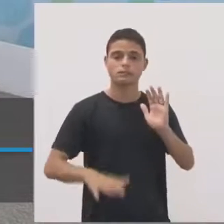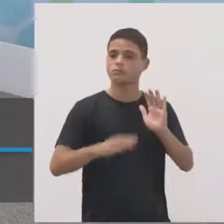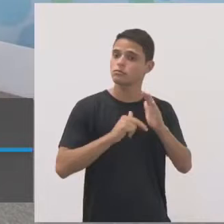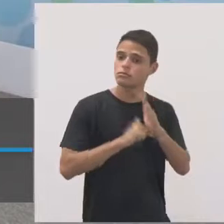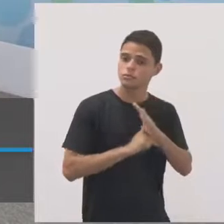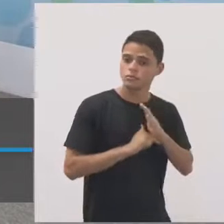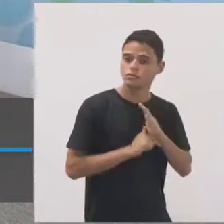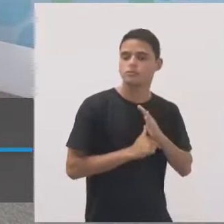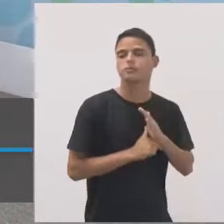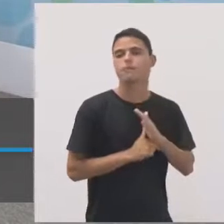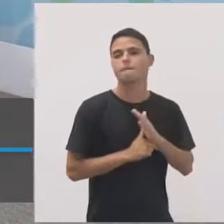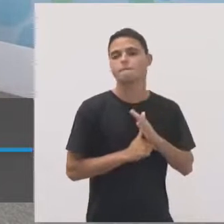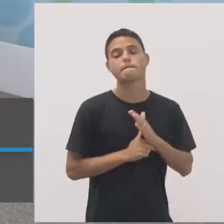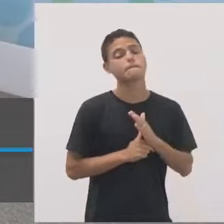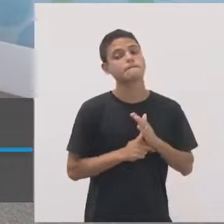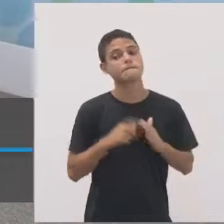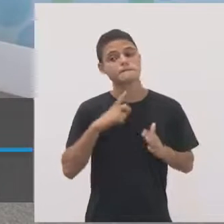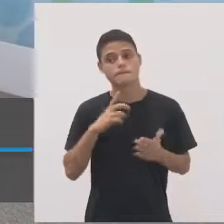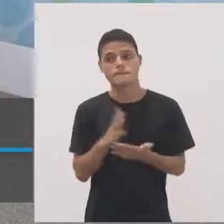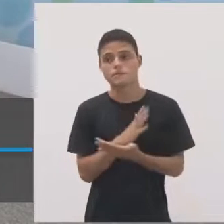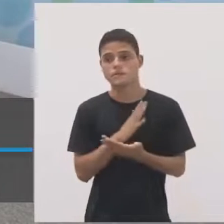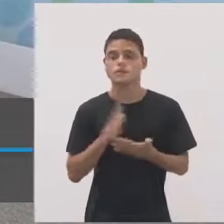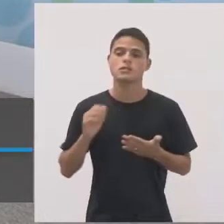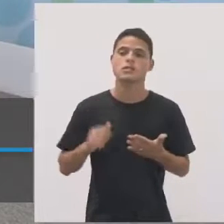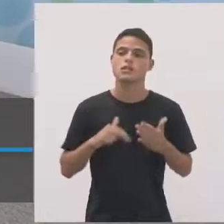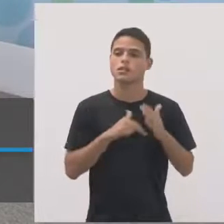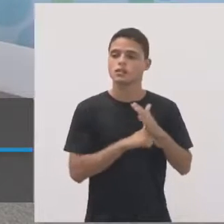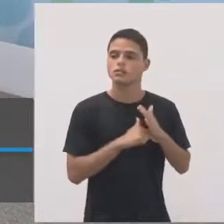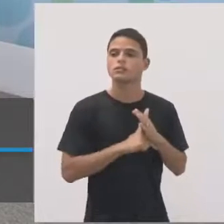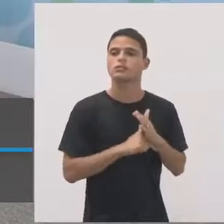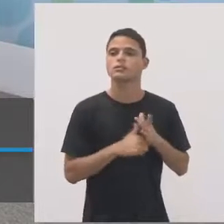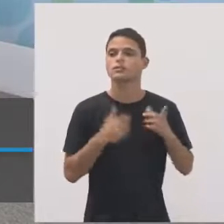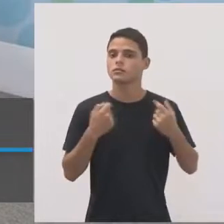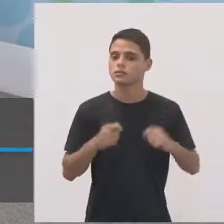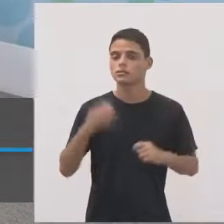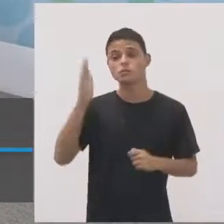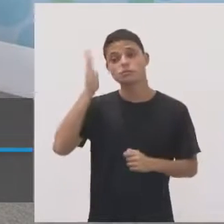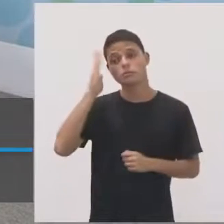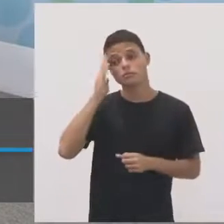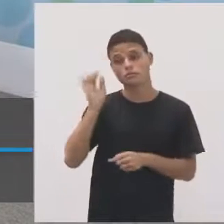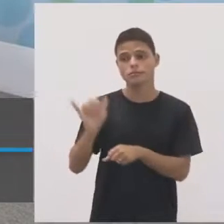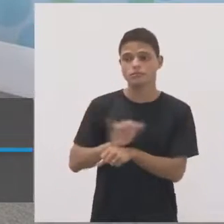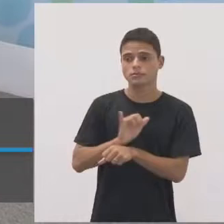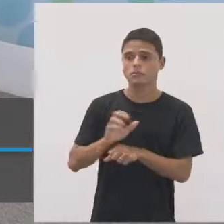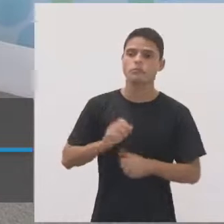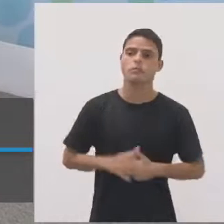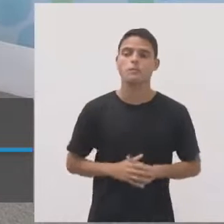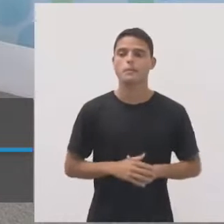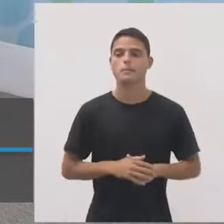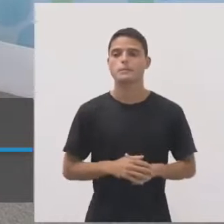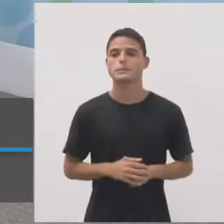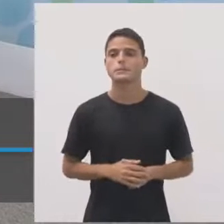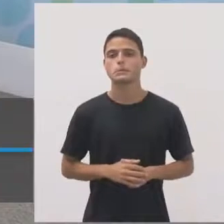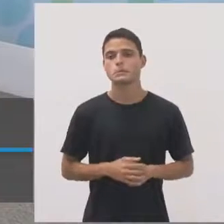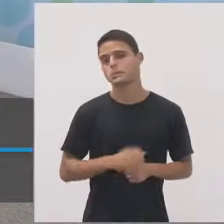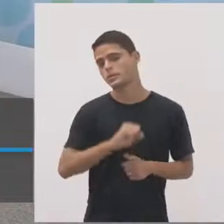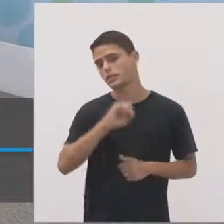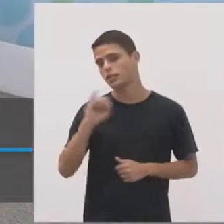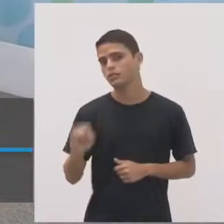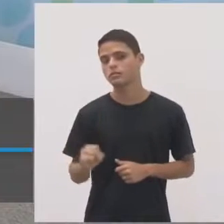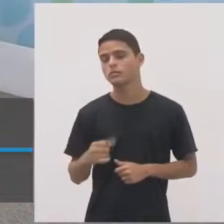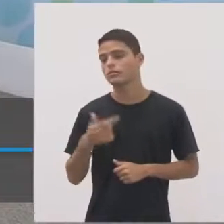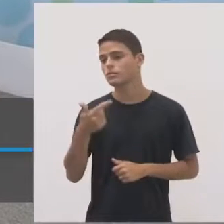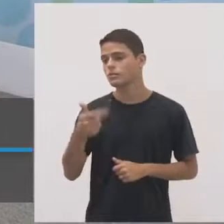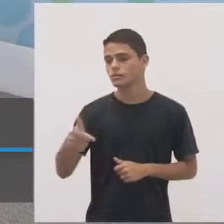porque eu falo segredos porque tem que fazer algumas configurações certas. Isso, tem que fazer umas configurações certas, senão ele não